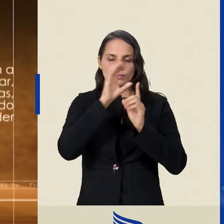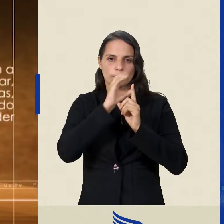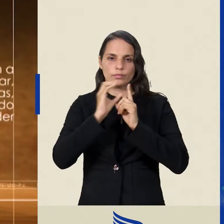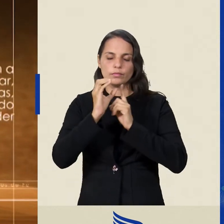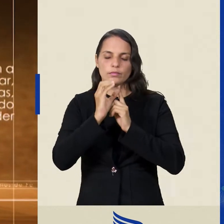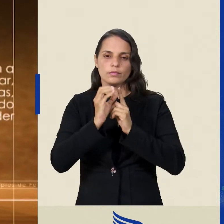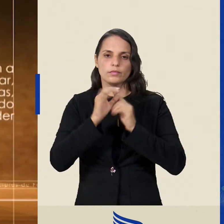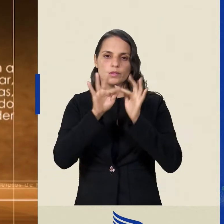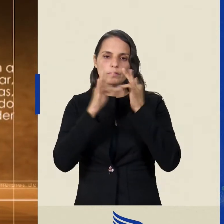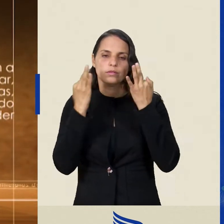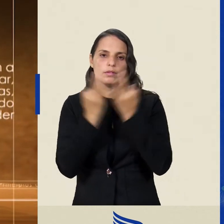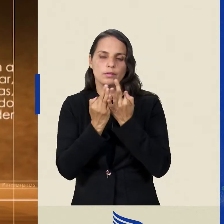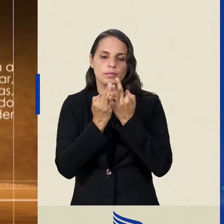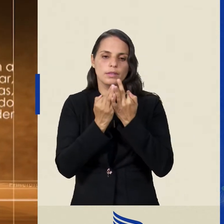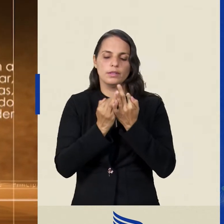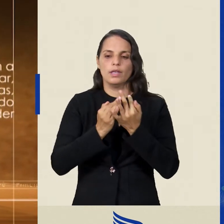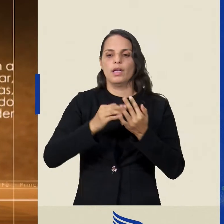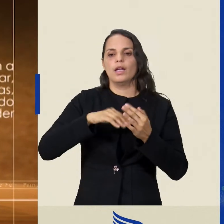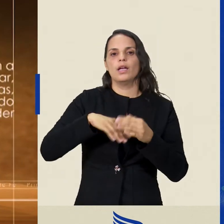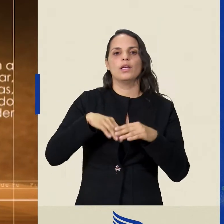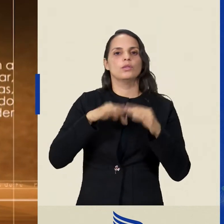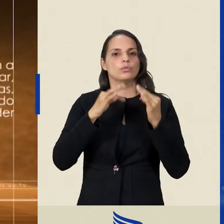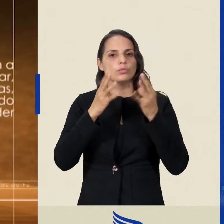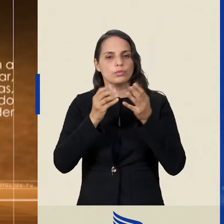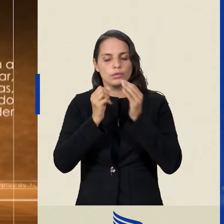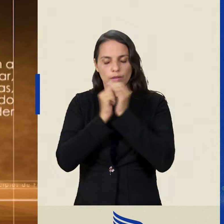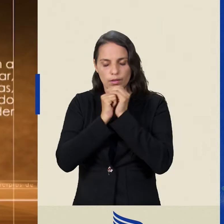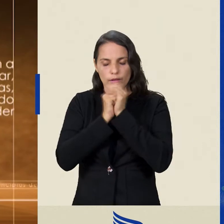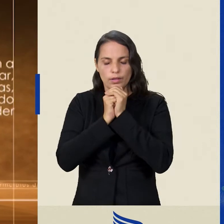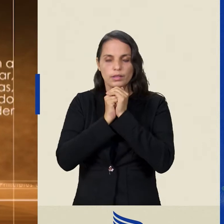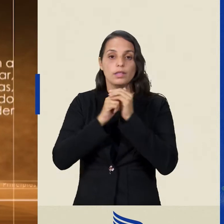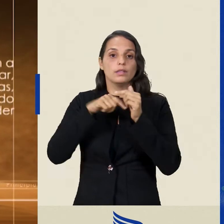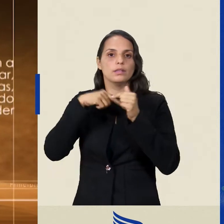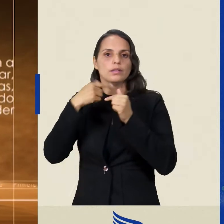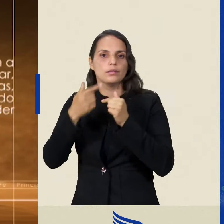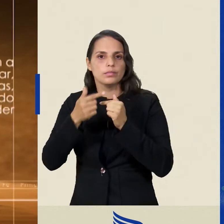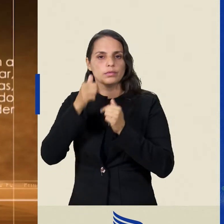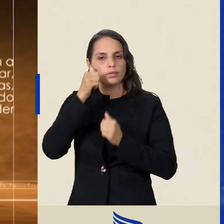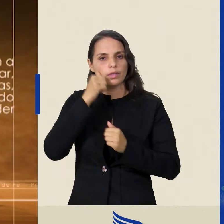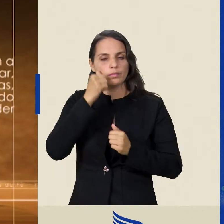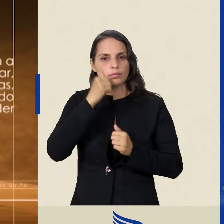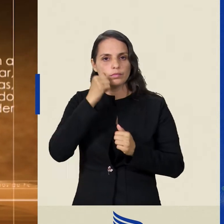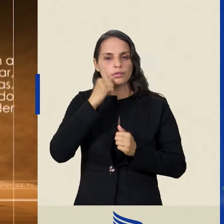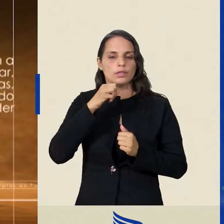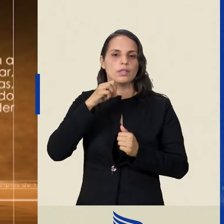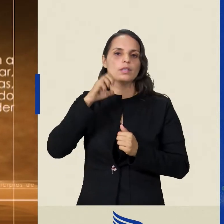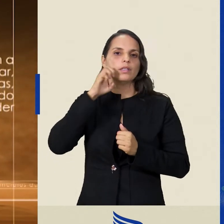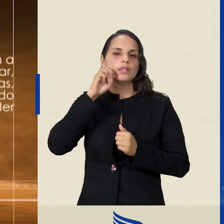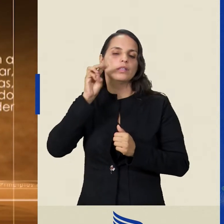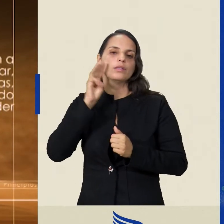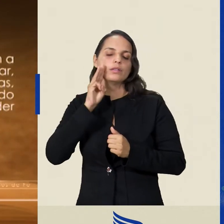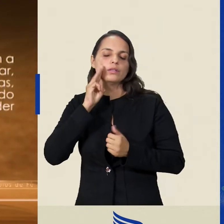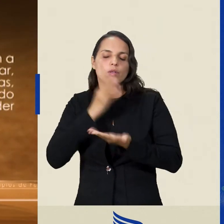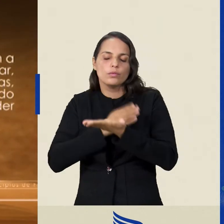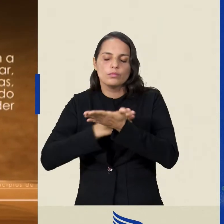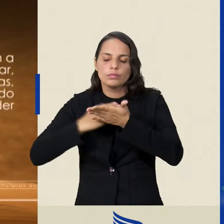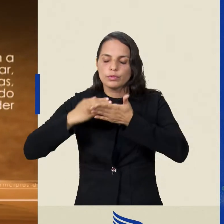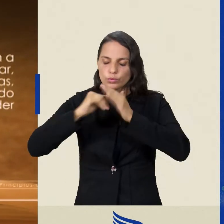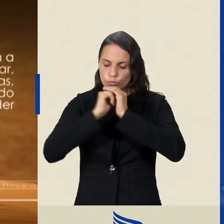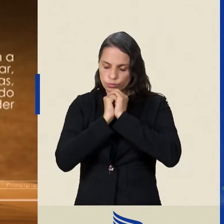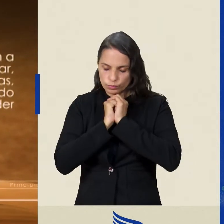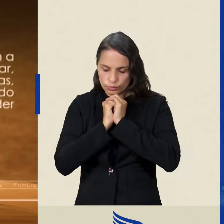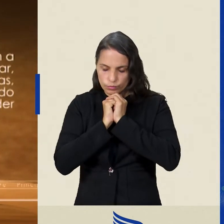uma delas orou e, por fim, a senhorita Harmon começou também a orar, podendo